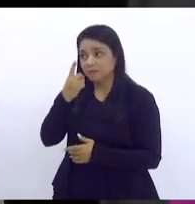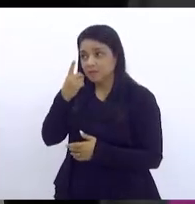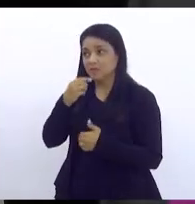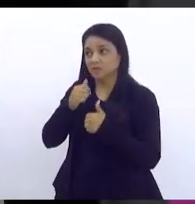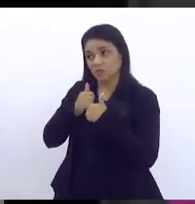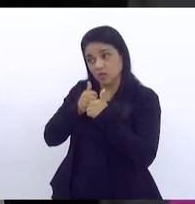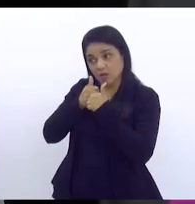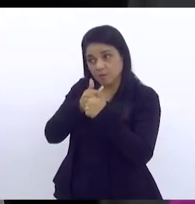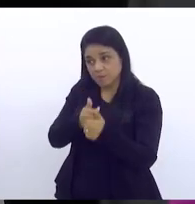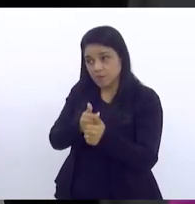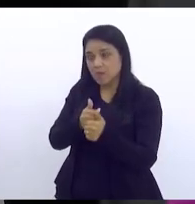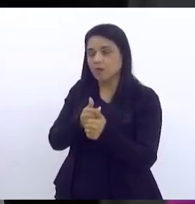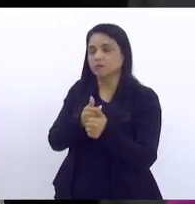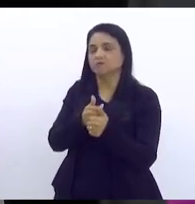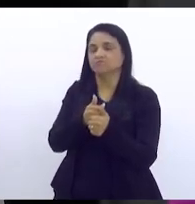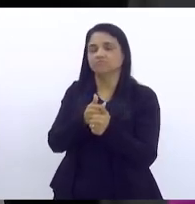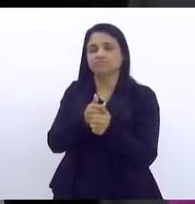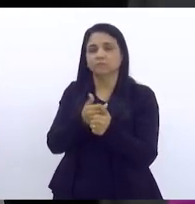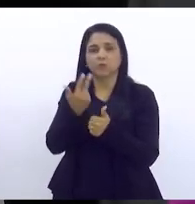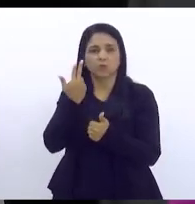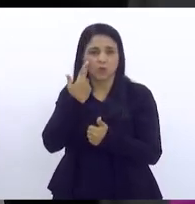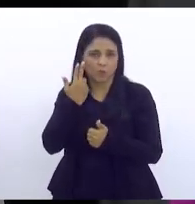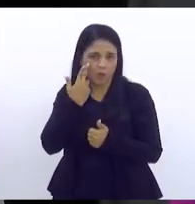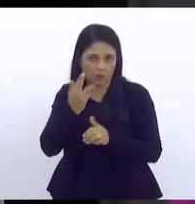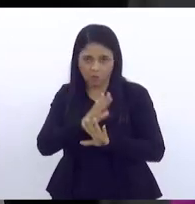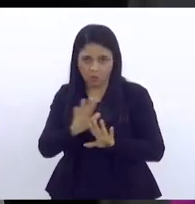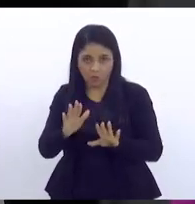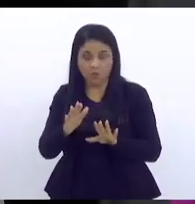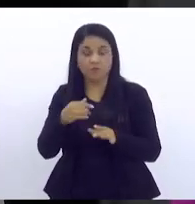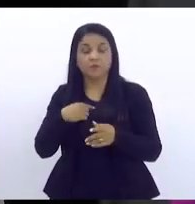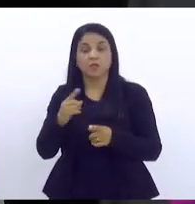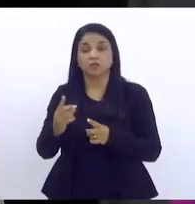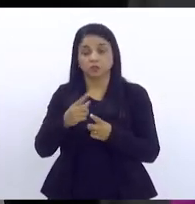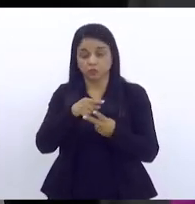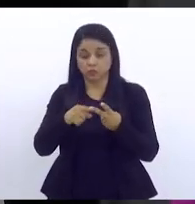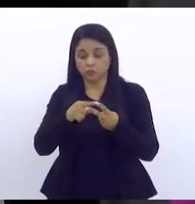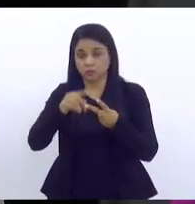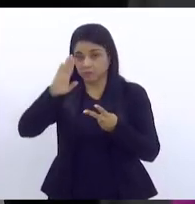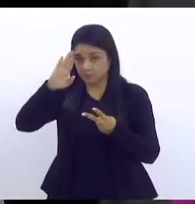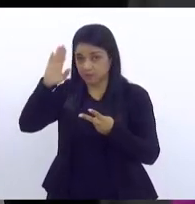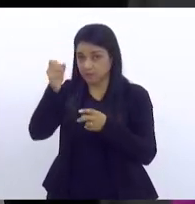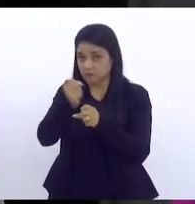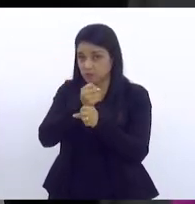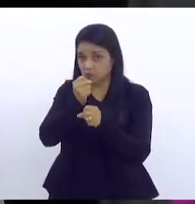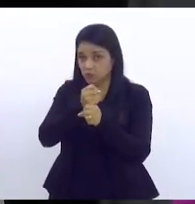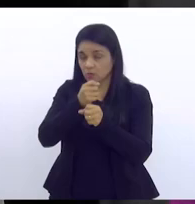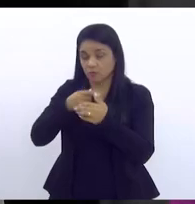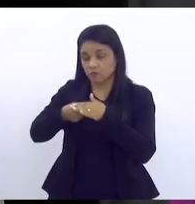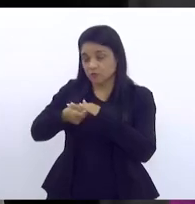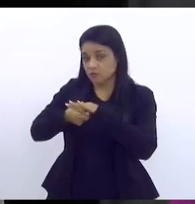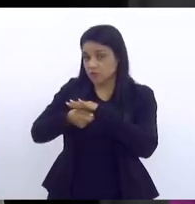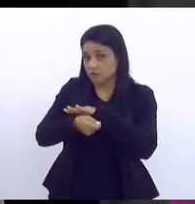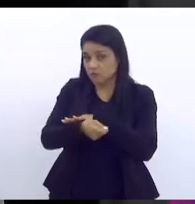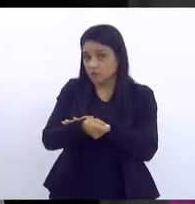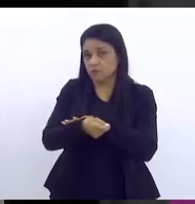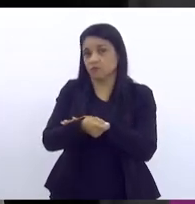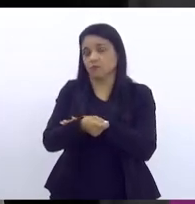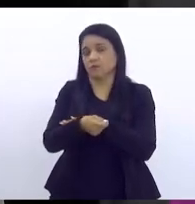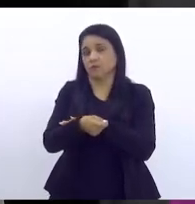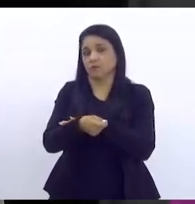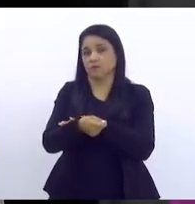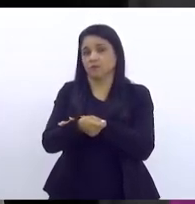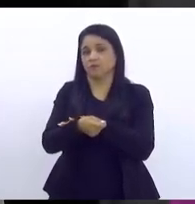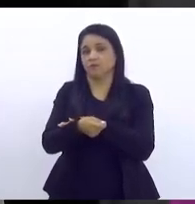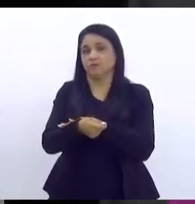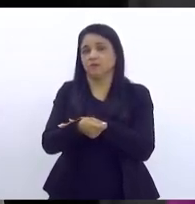o previsto eh as duas duas principais obras eh eh de investimentos eh nós